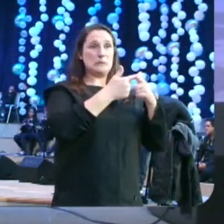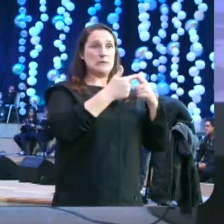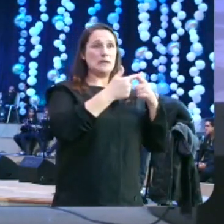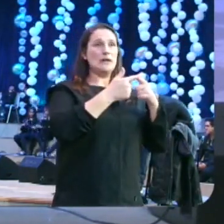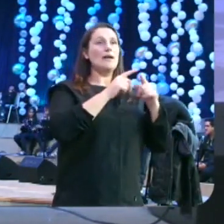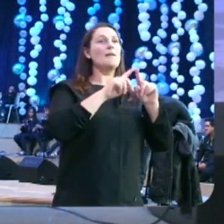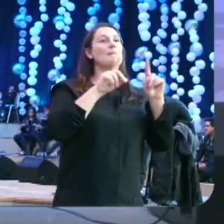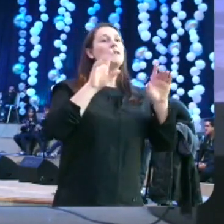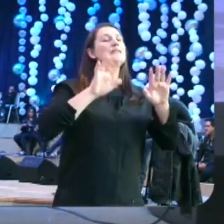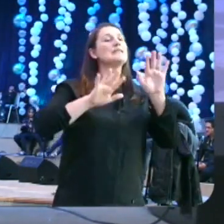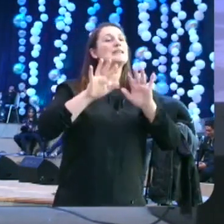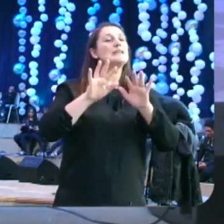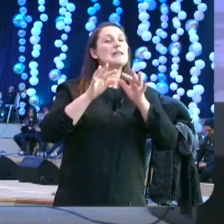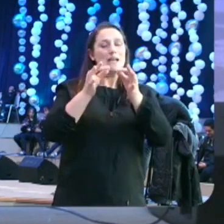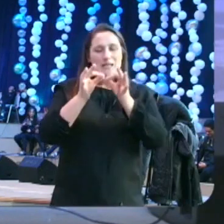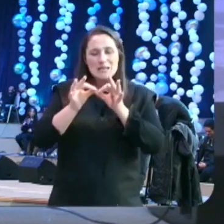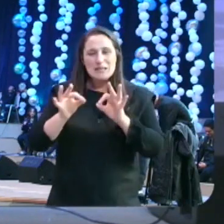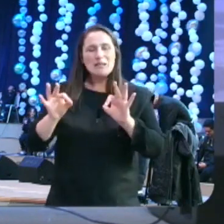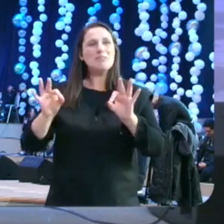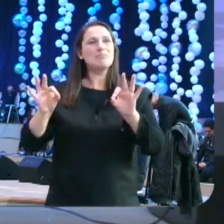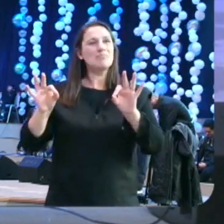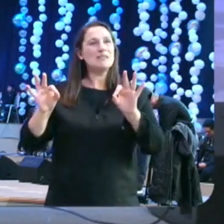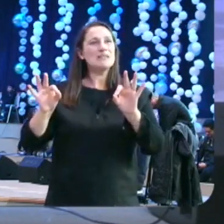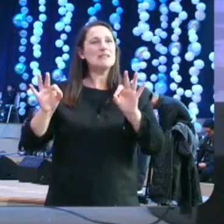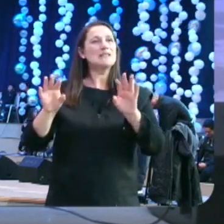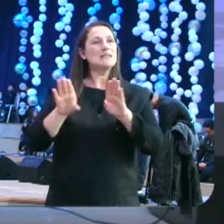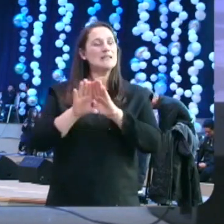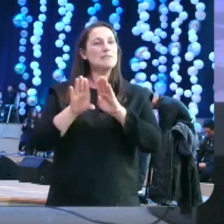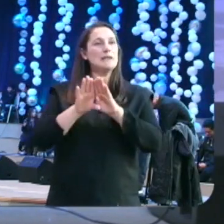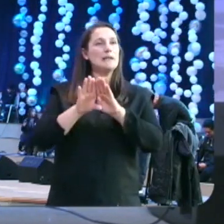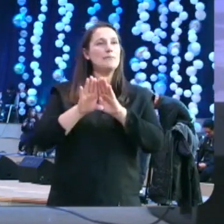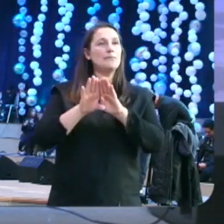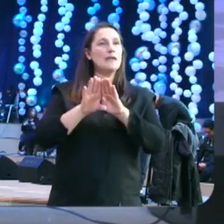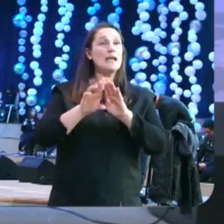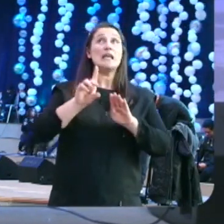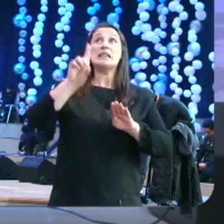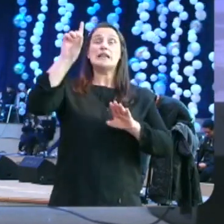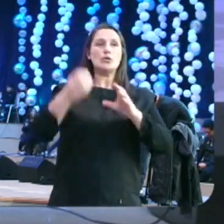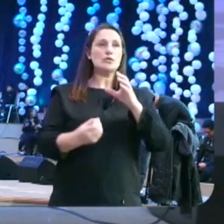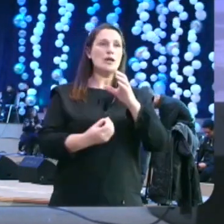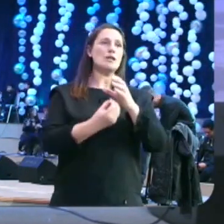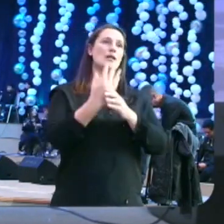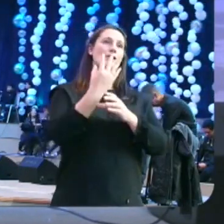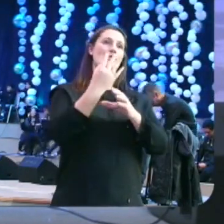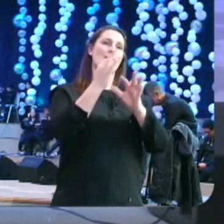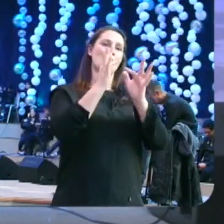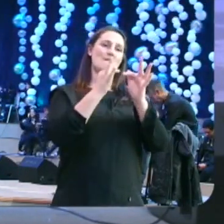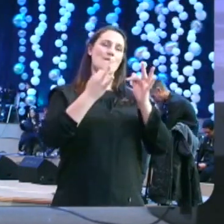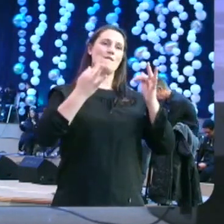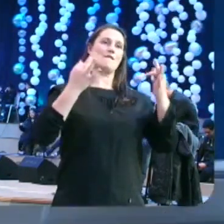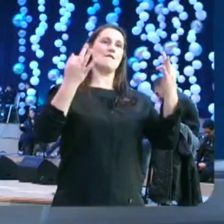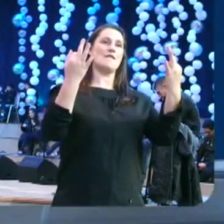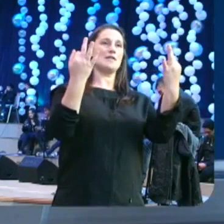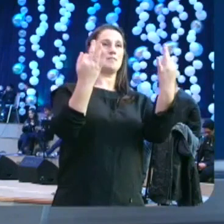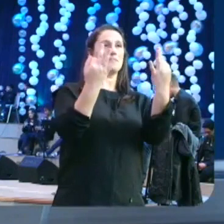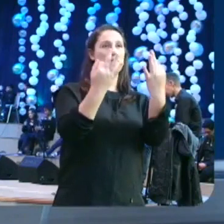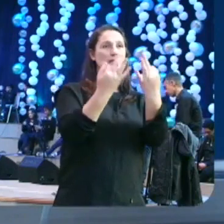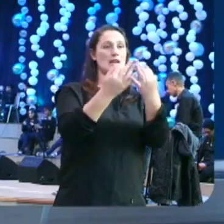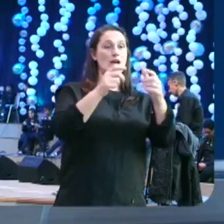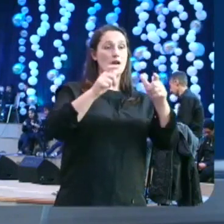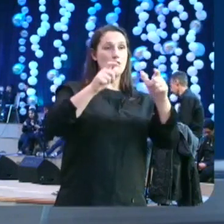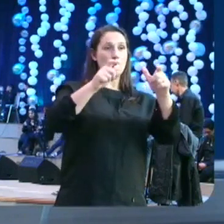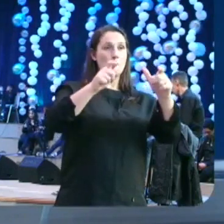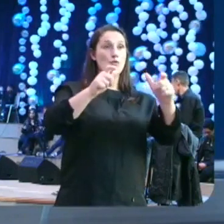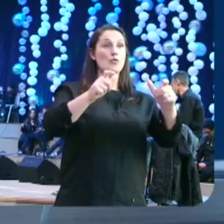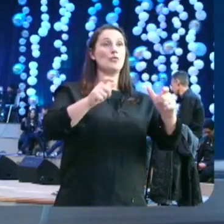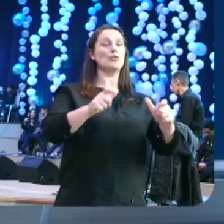a nossa alma. E Deus criou a família para ser o lugar